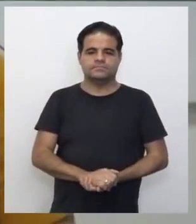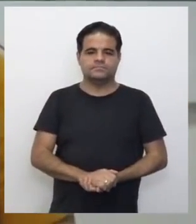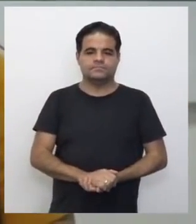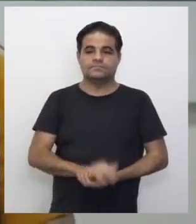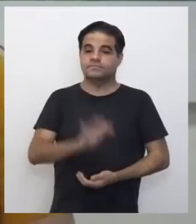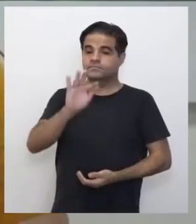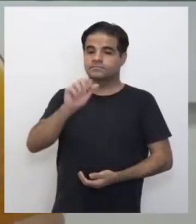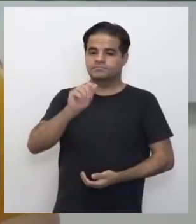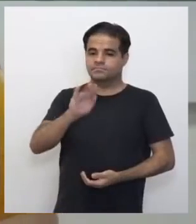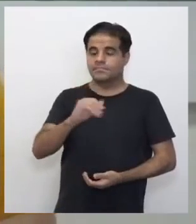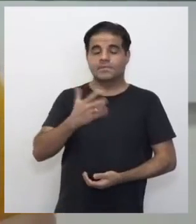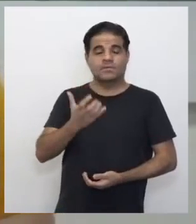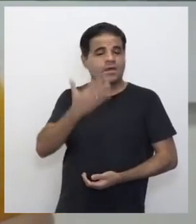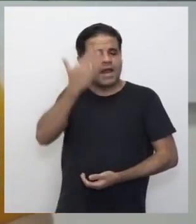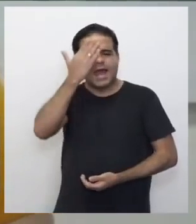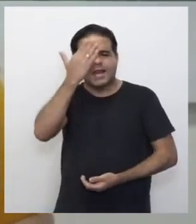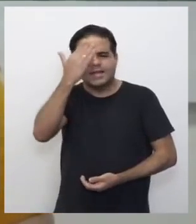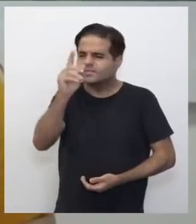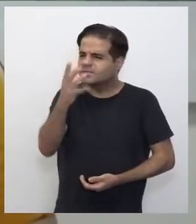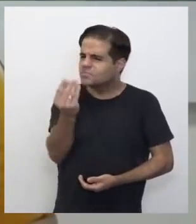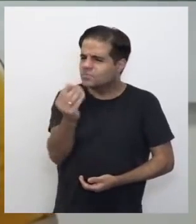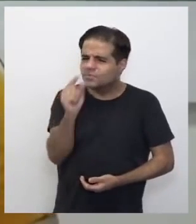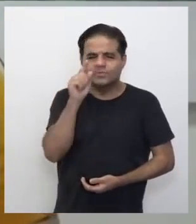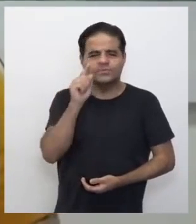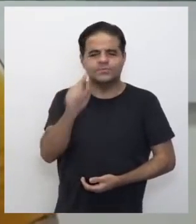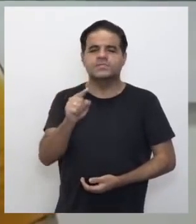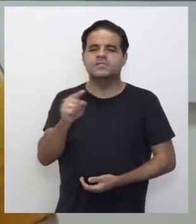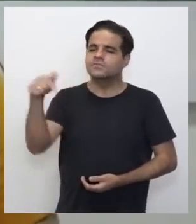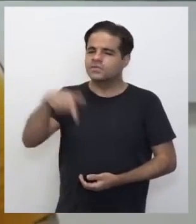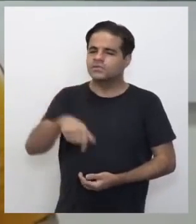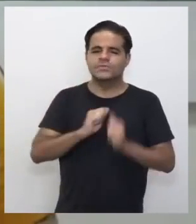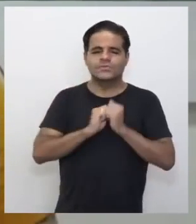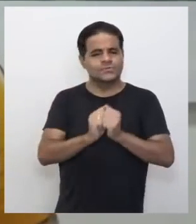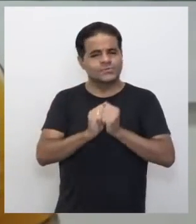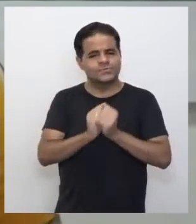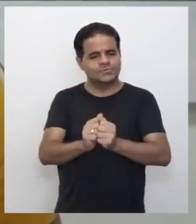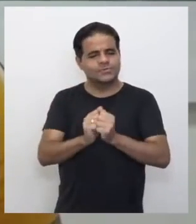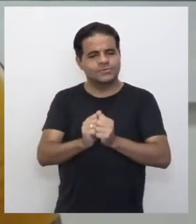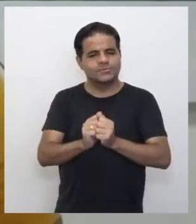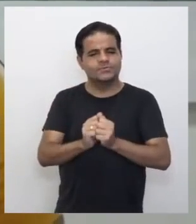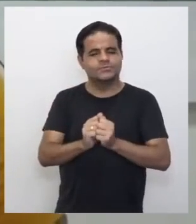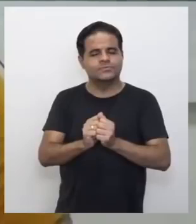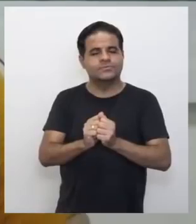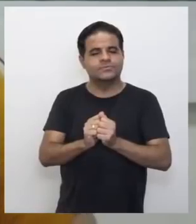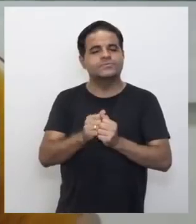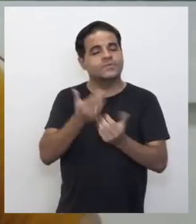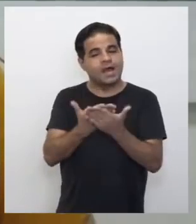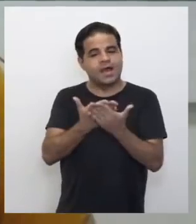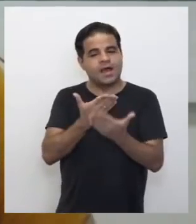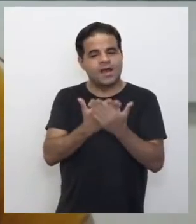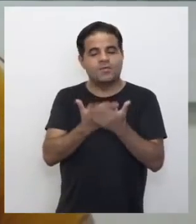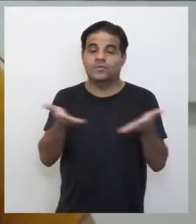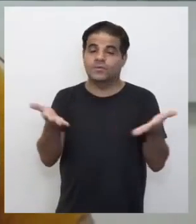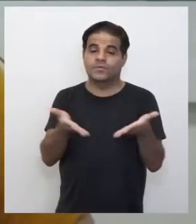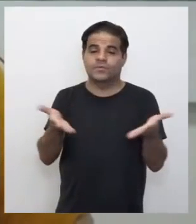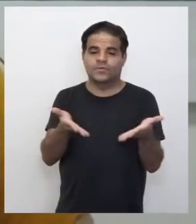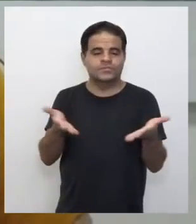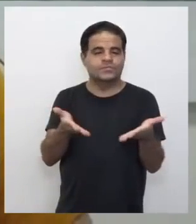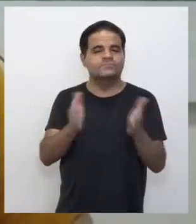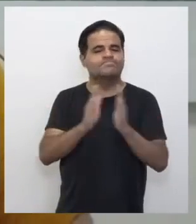Fabi, eu quero te agradecer muito, muito, muito por ter estado conosco na aula de hoje.